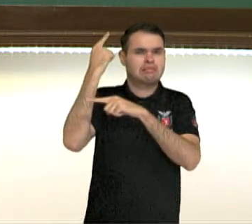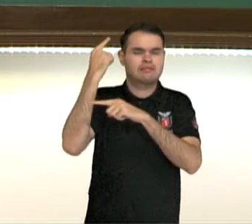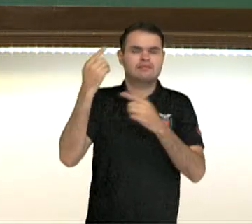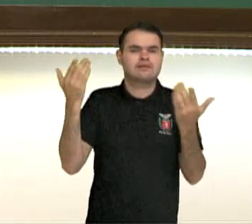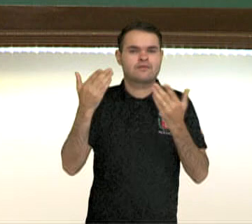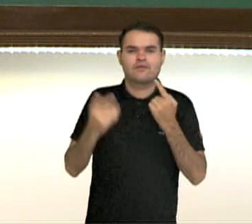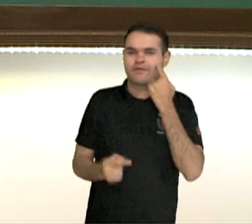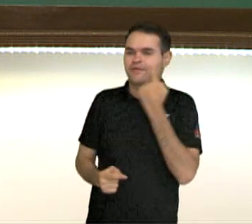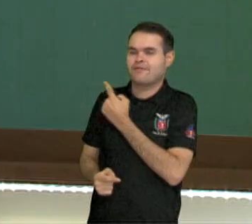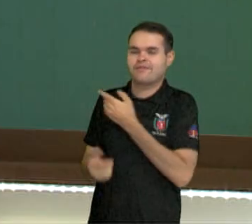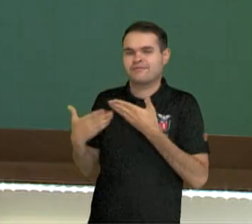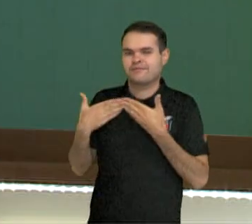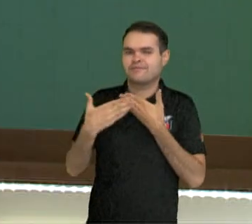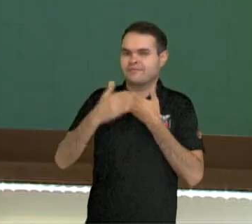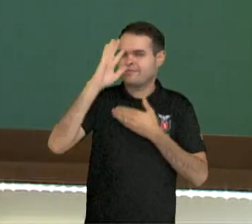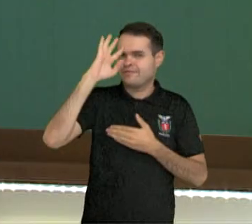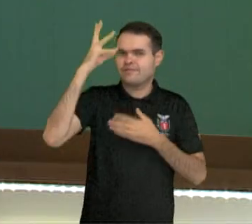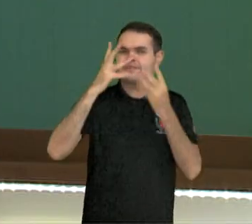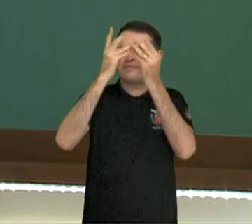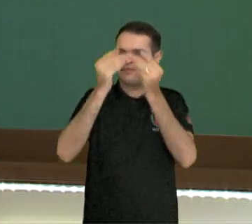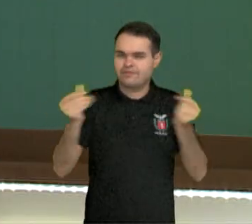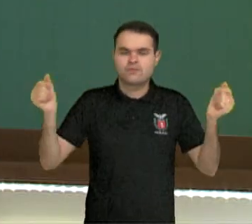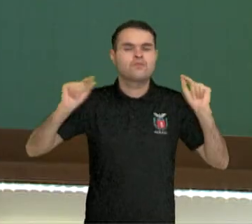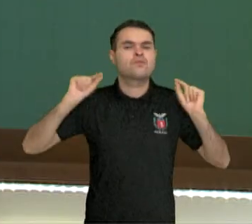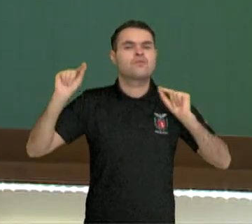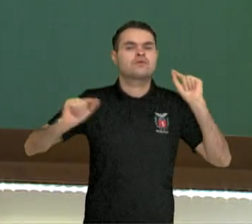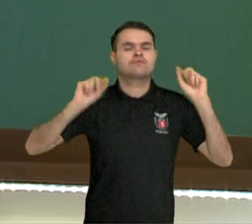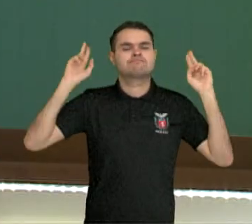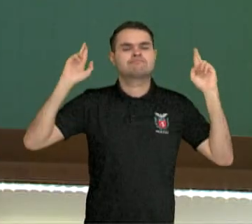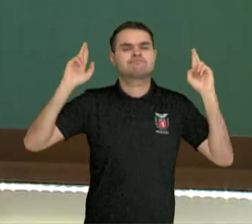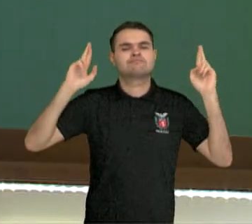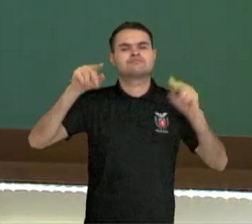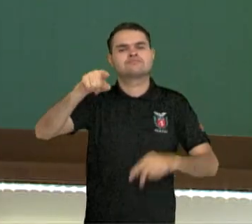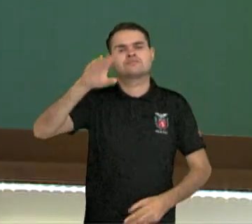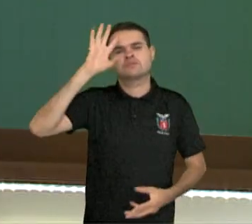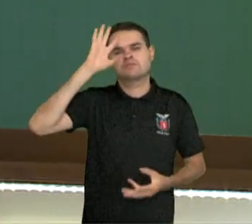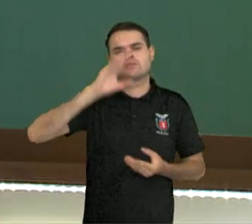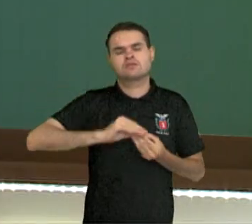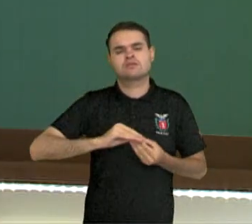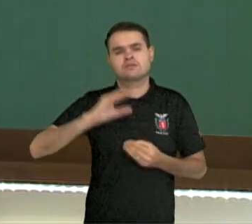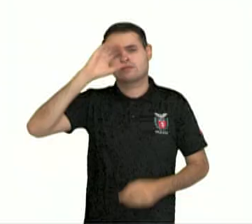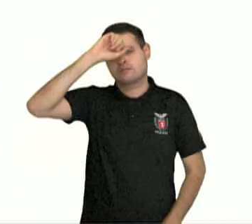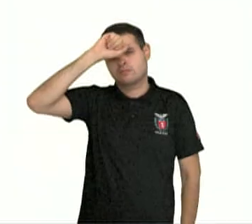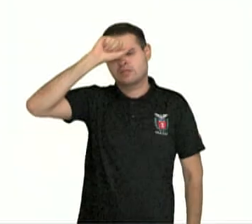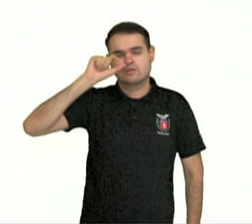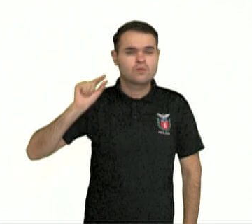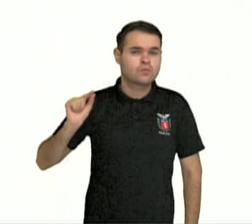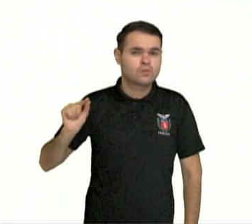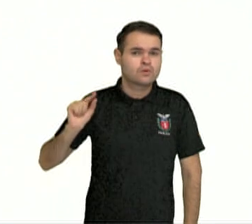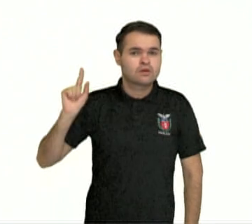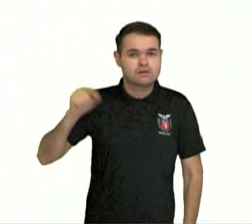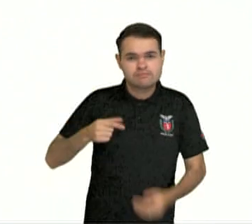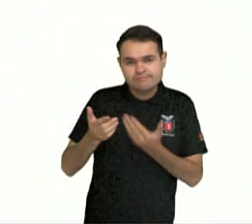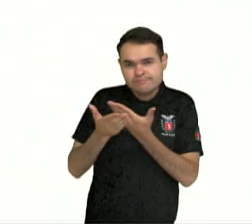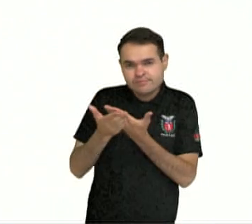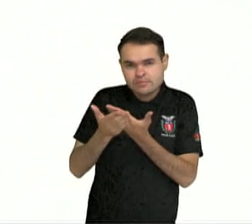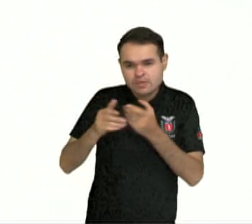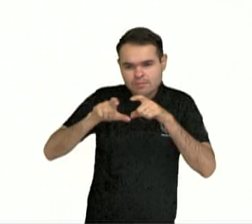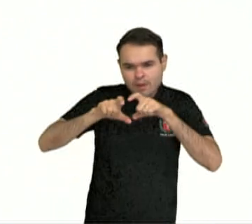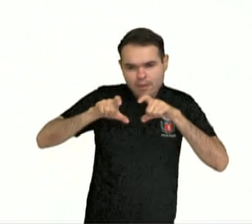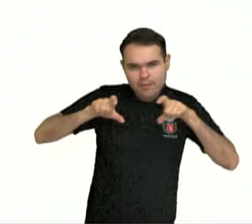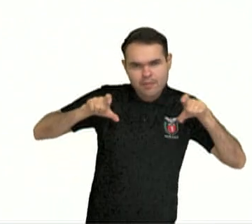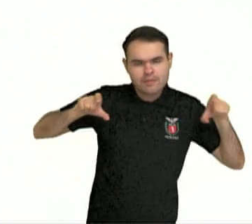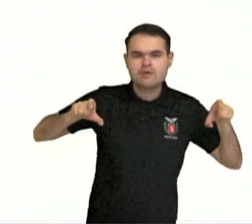problema, ok? Então o nosso objetivo hoje, o que eu espero que você entenda e que você aprenda? Estudar a fatoração de